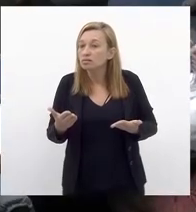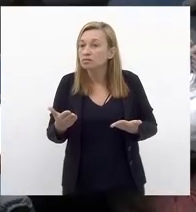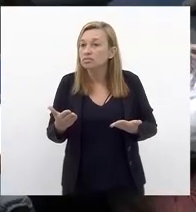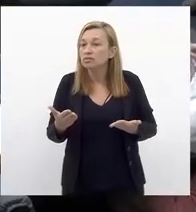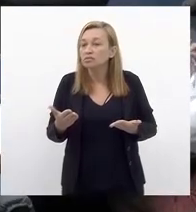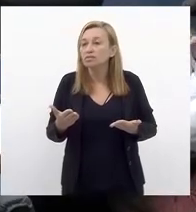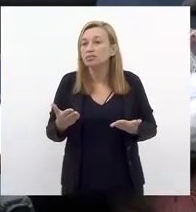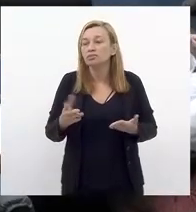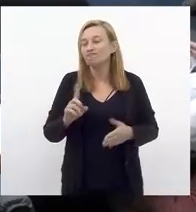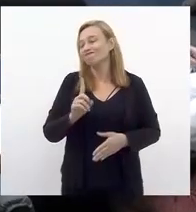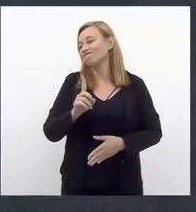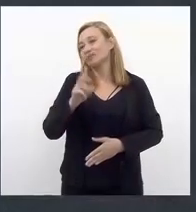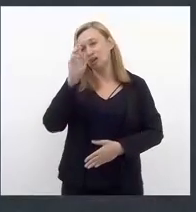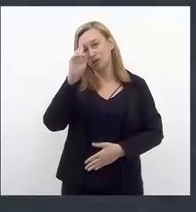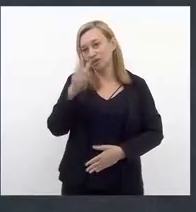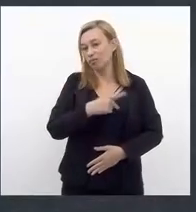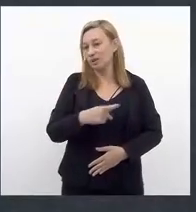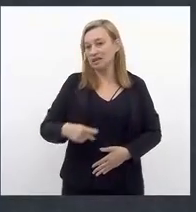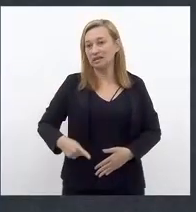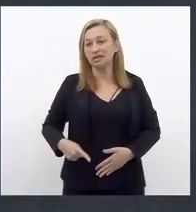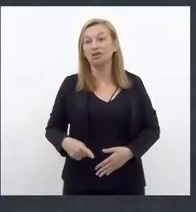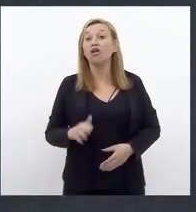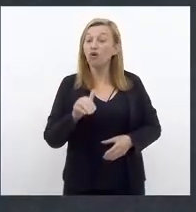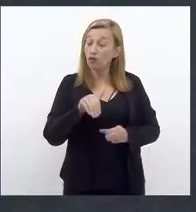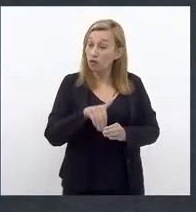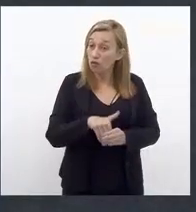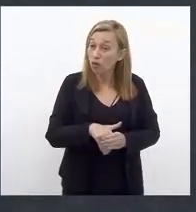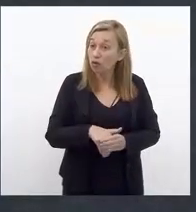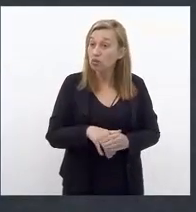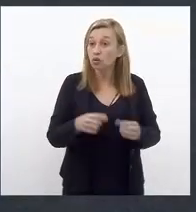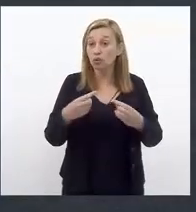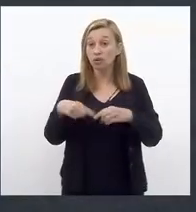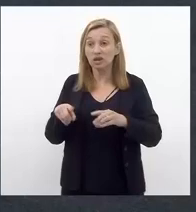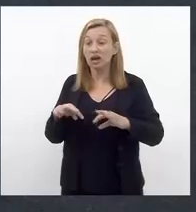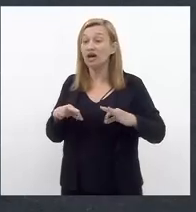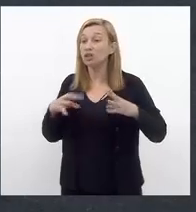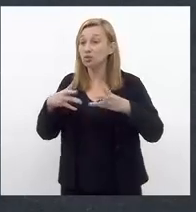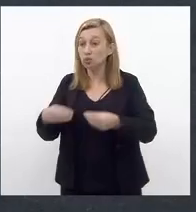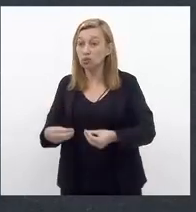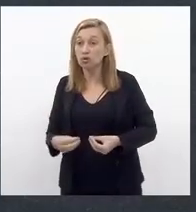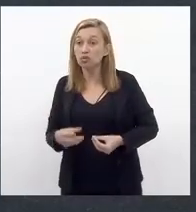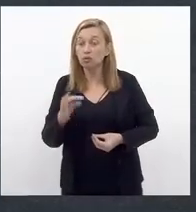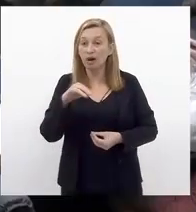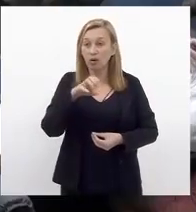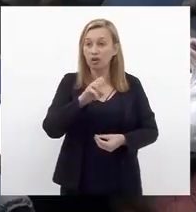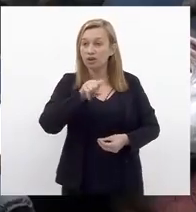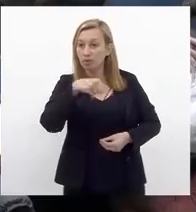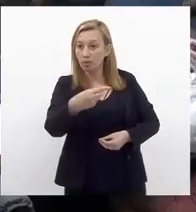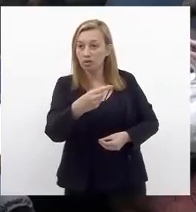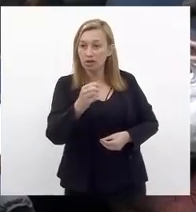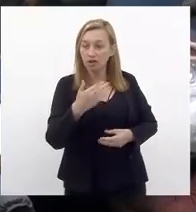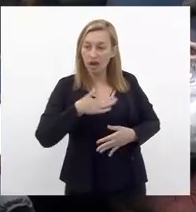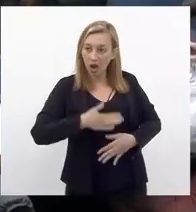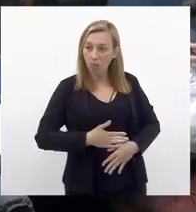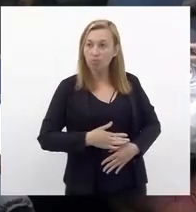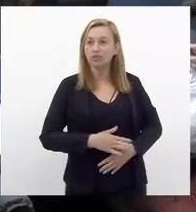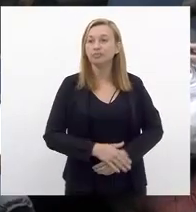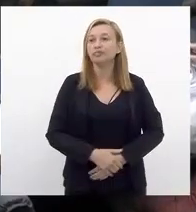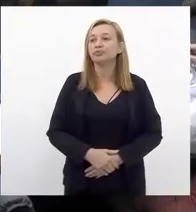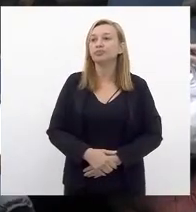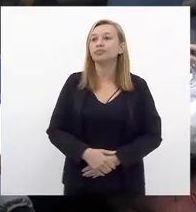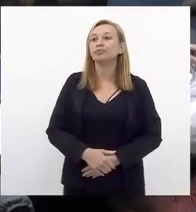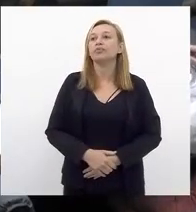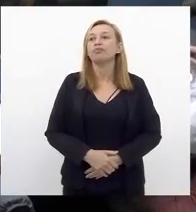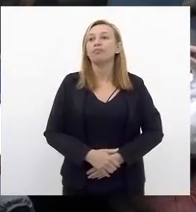por enquanto não se o presidente quero fazer volta voto contrário todo o pacote depois calma e